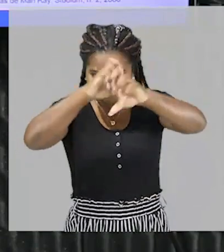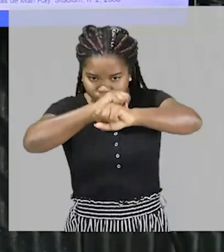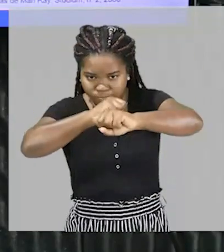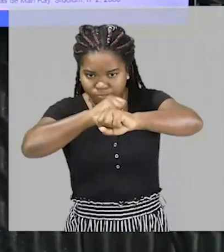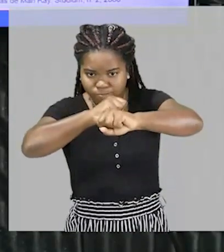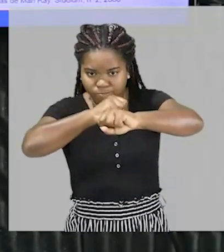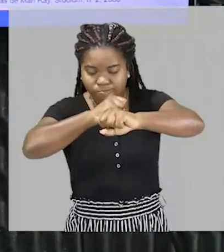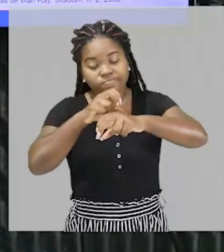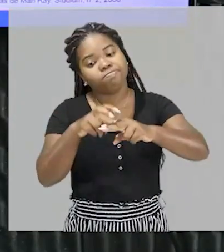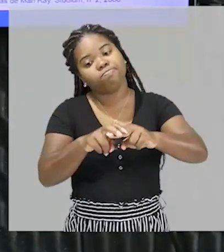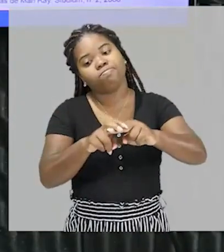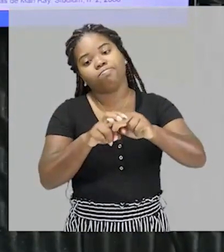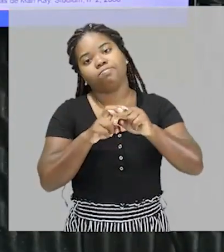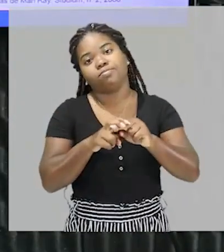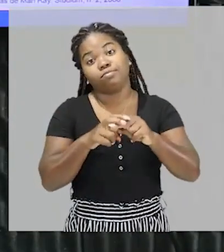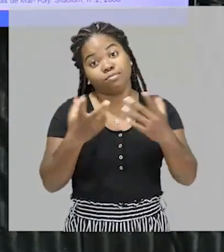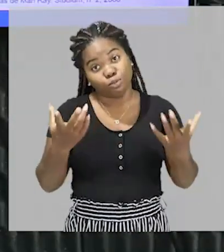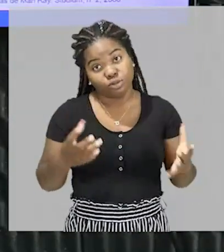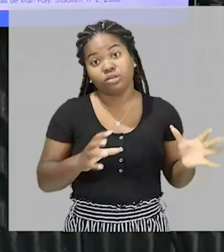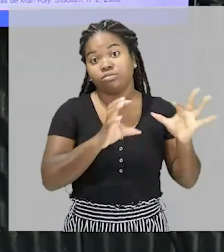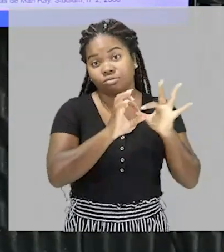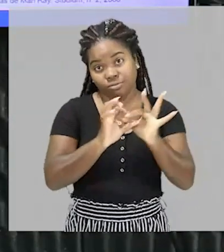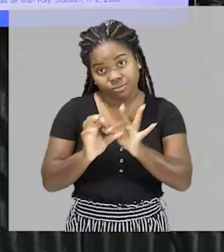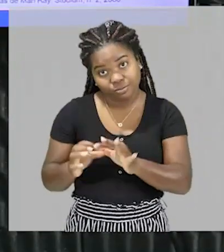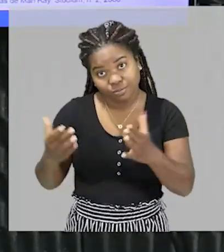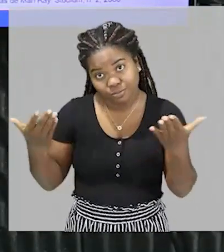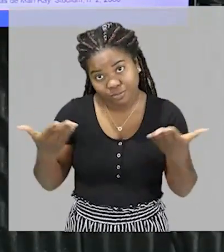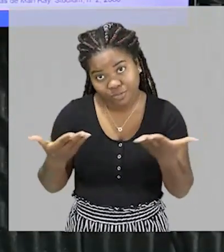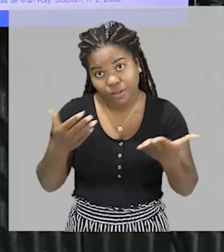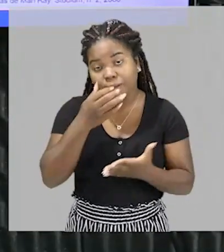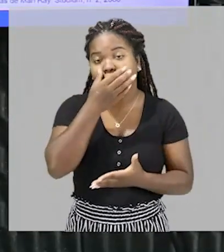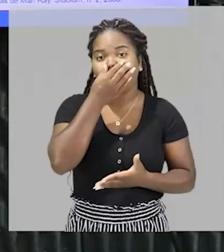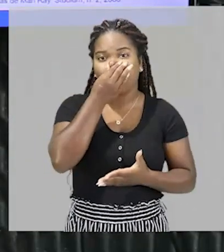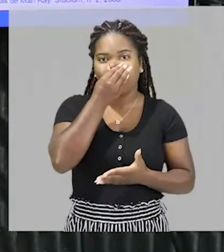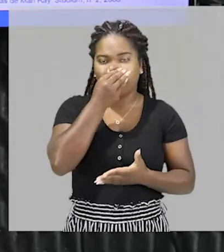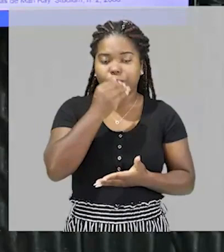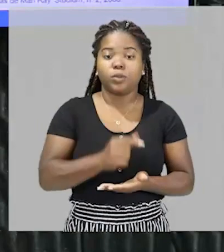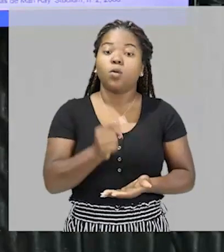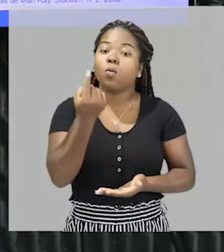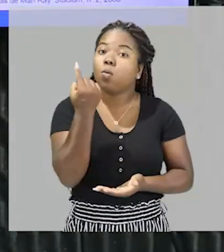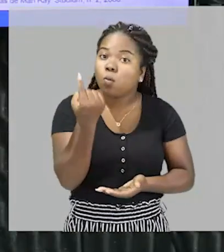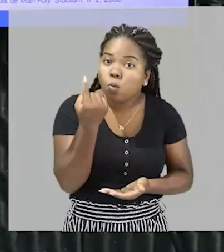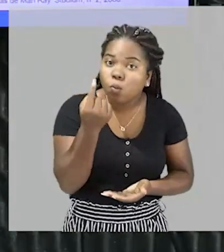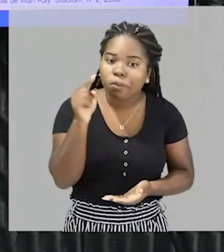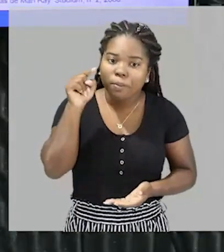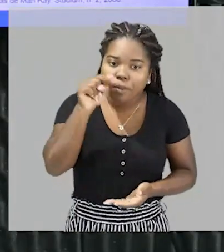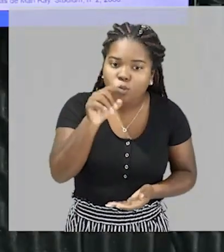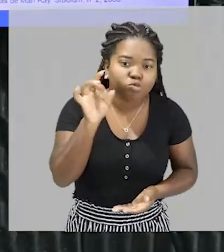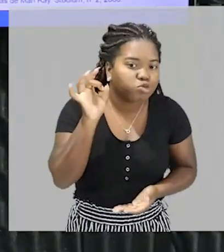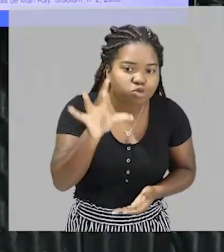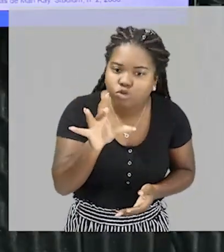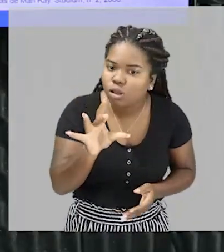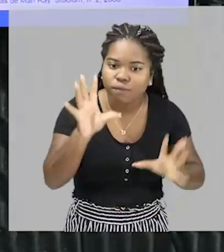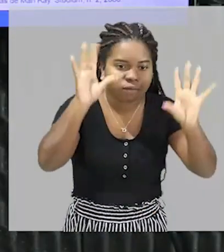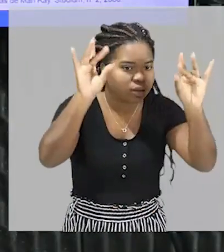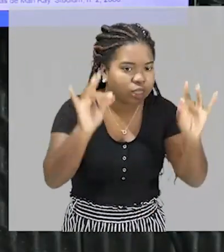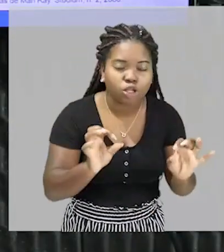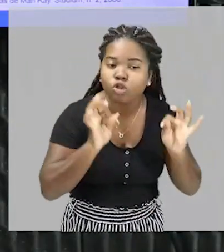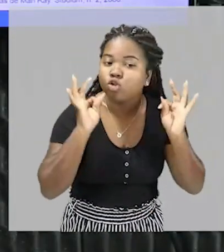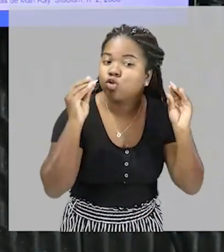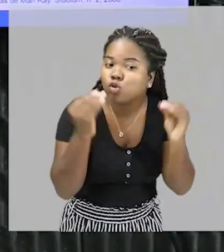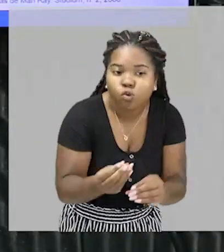cabe perfeitamente para o nosso contexto sociopolítico hoje. Um ponto só foi capaz de escrever a